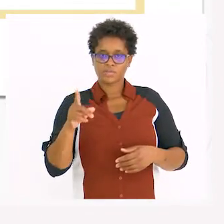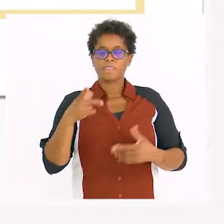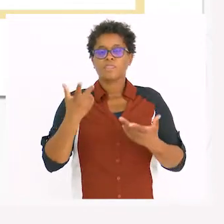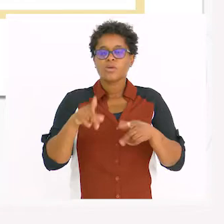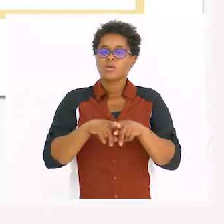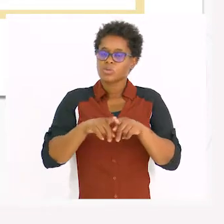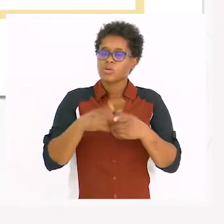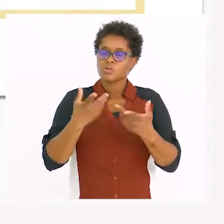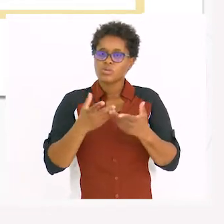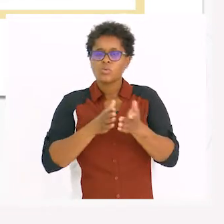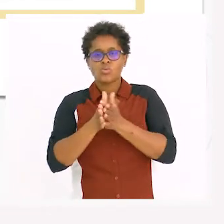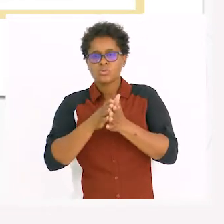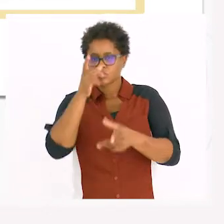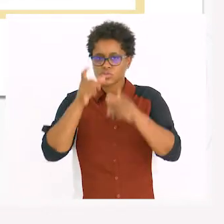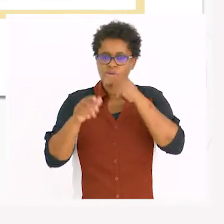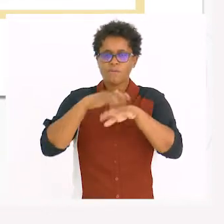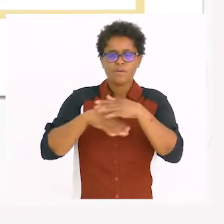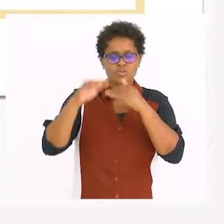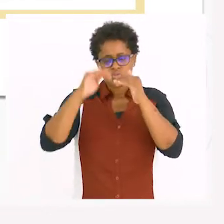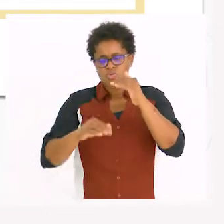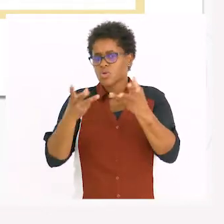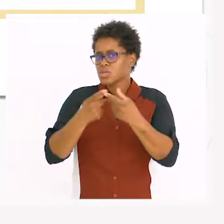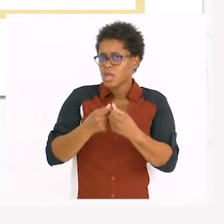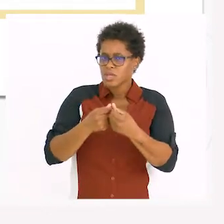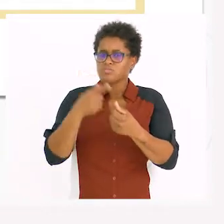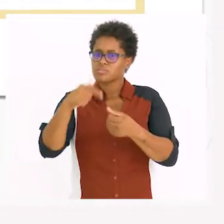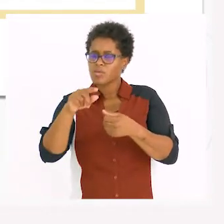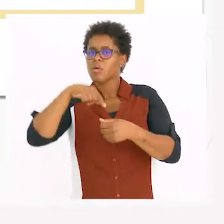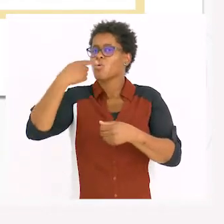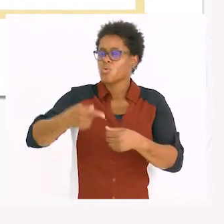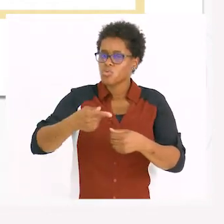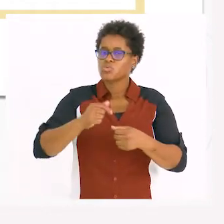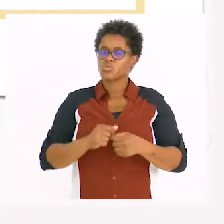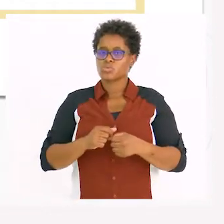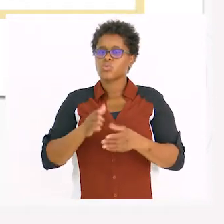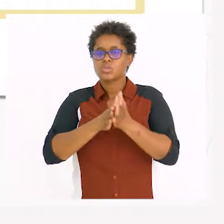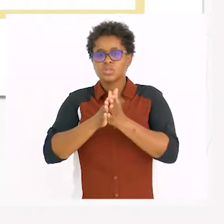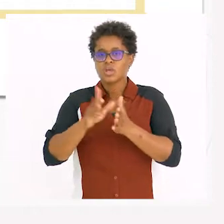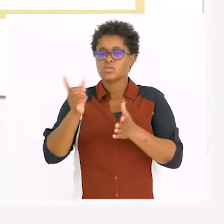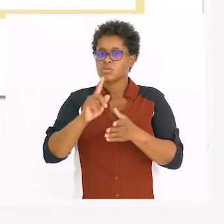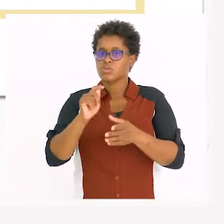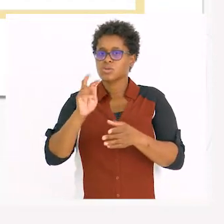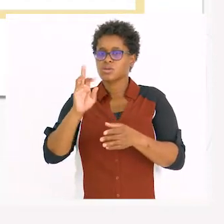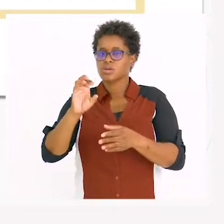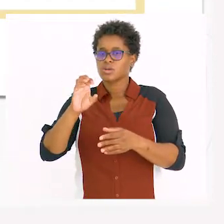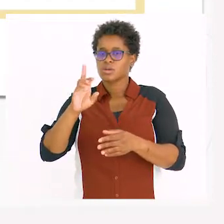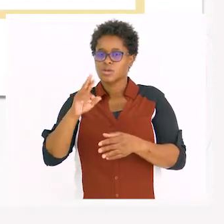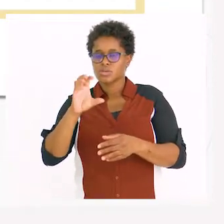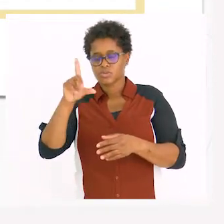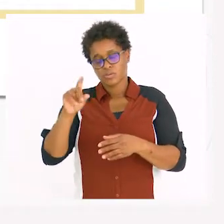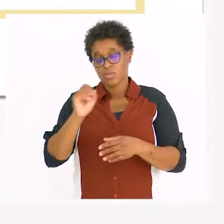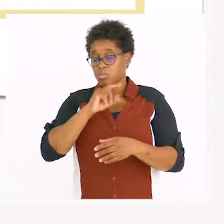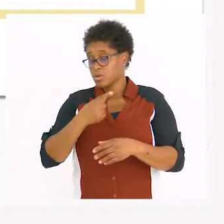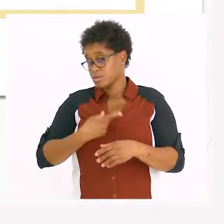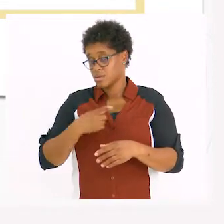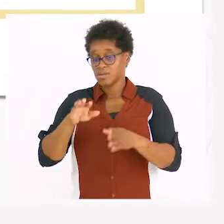não diminui a quantidade disponível para outros utilizarem. Não excluibilidade significa não se